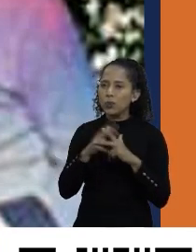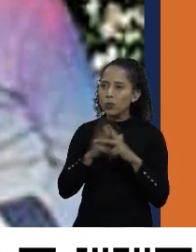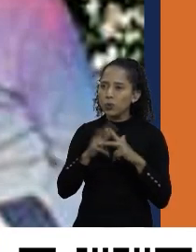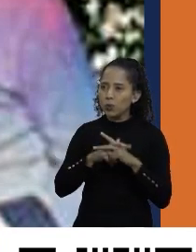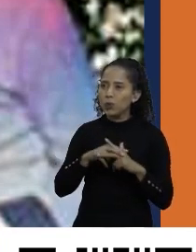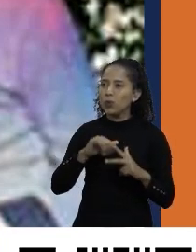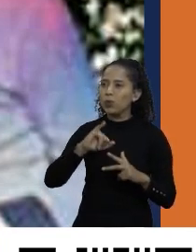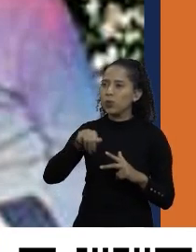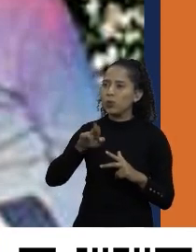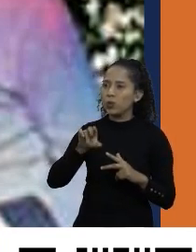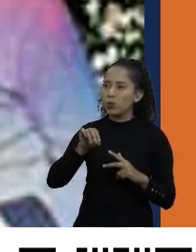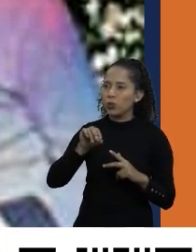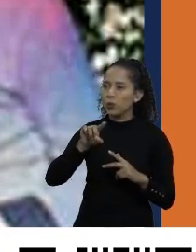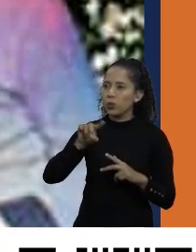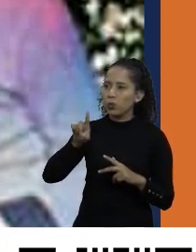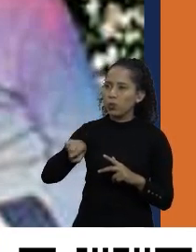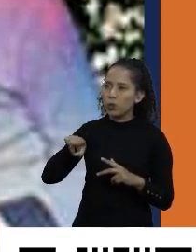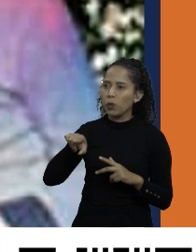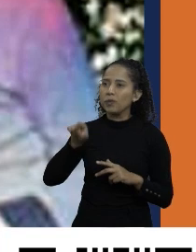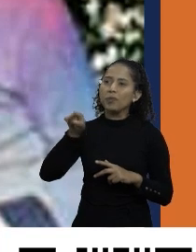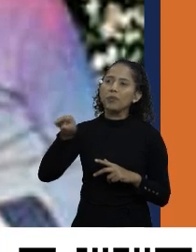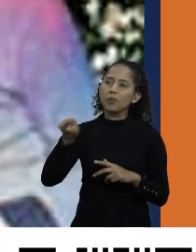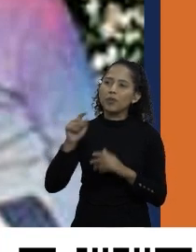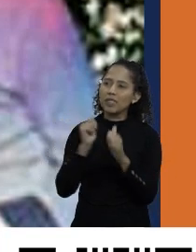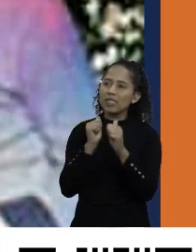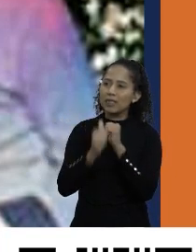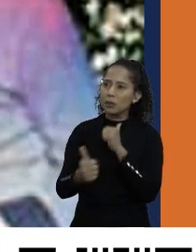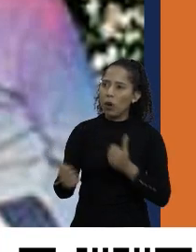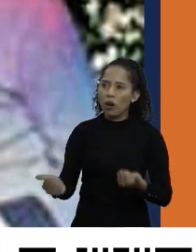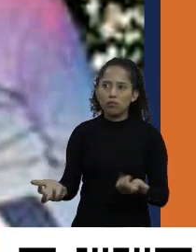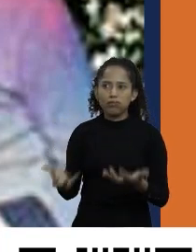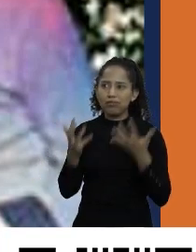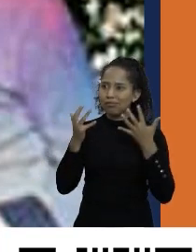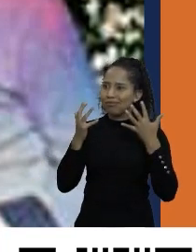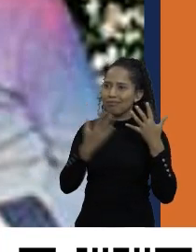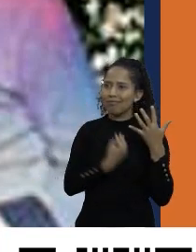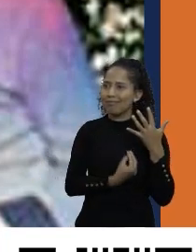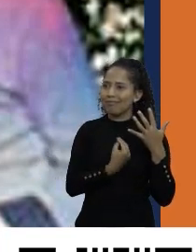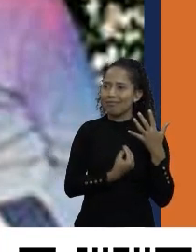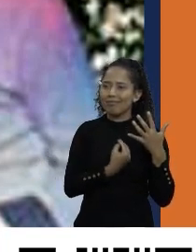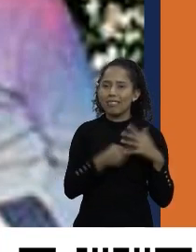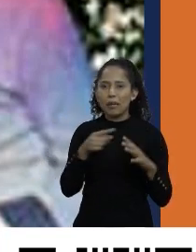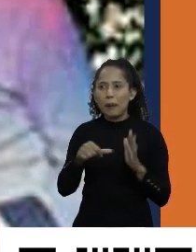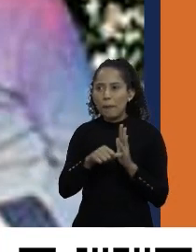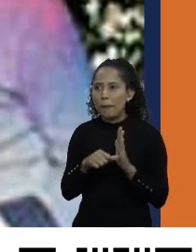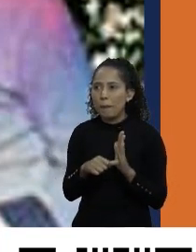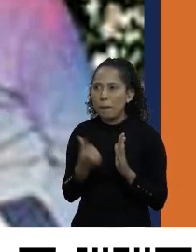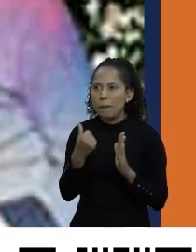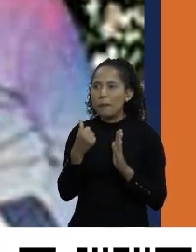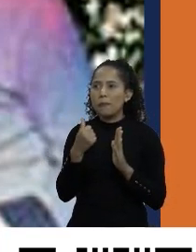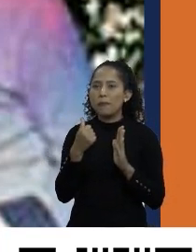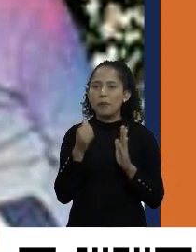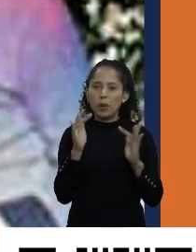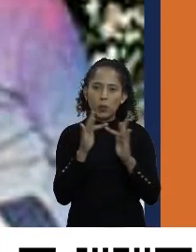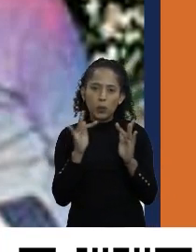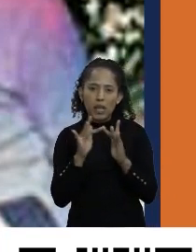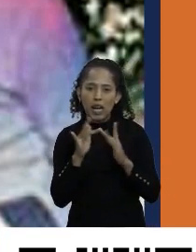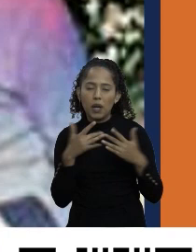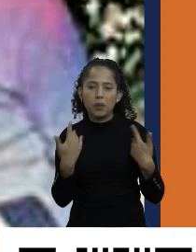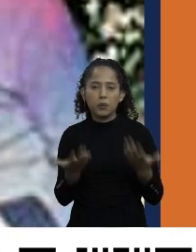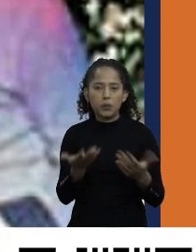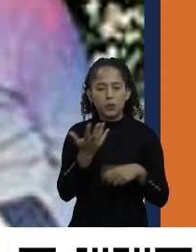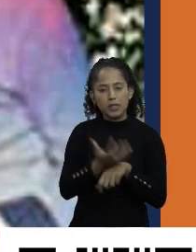esporte entrou na minha vida de uma forma arrebatadora. É, ali, primeiro contato com a disciplina do esporte,